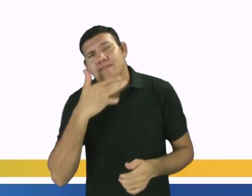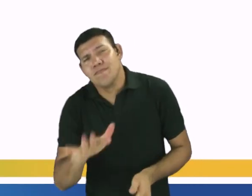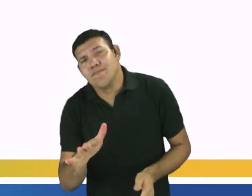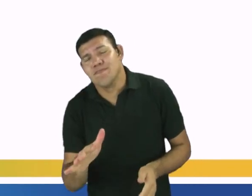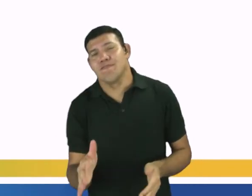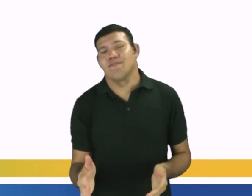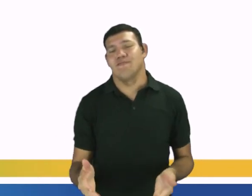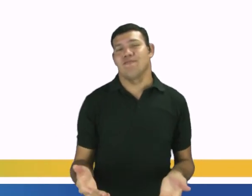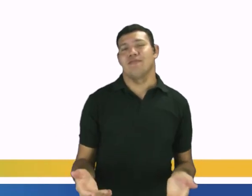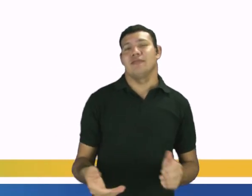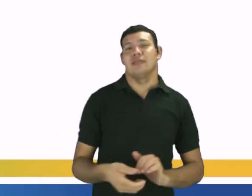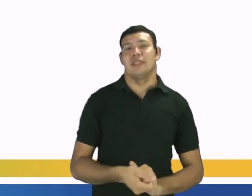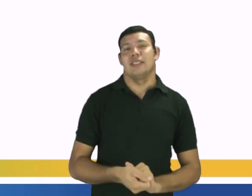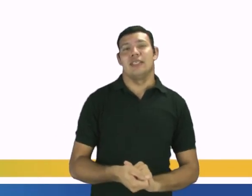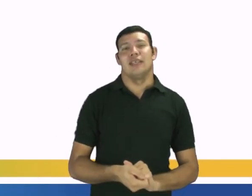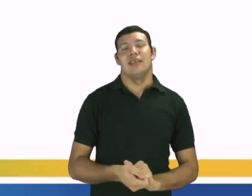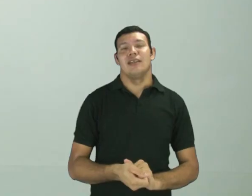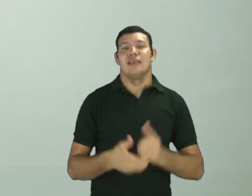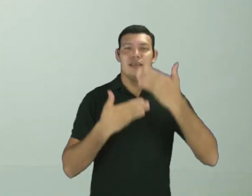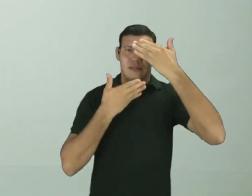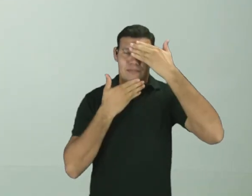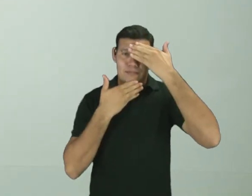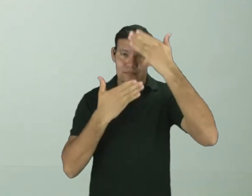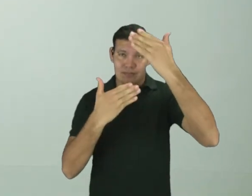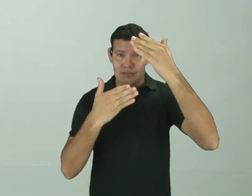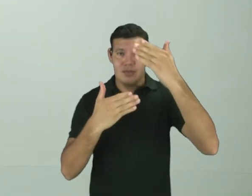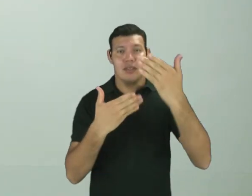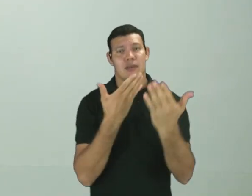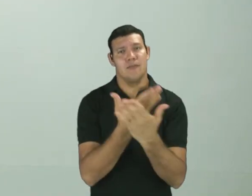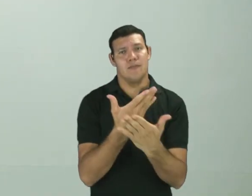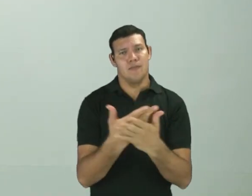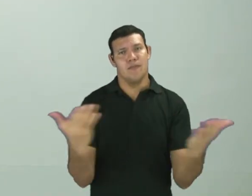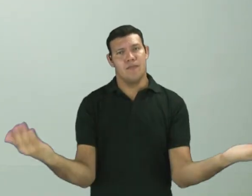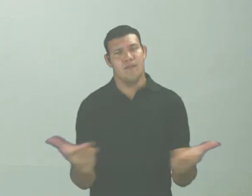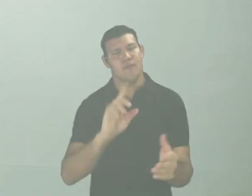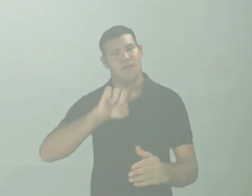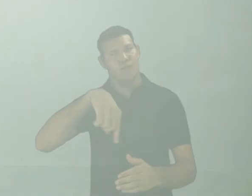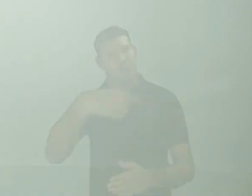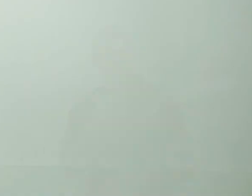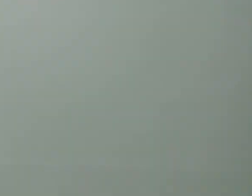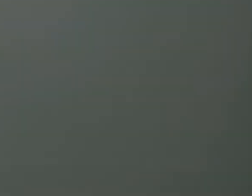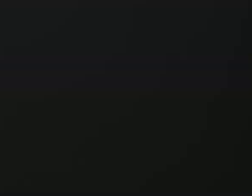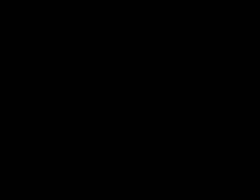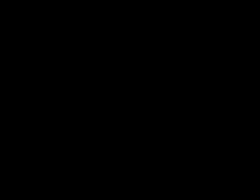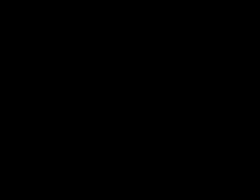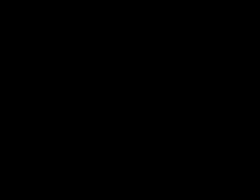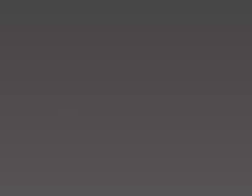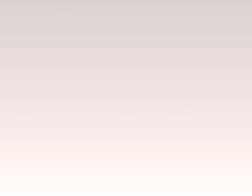decir. Muchísimas gracias por la clase de hoy y hasta la próxima clase.